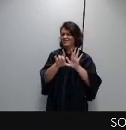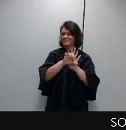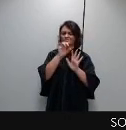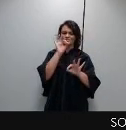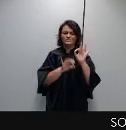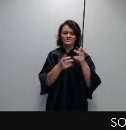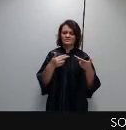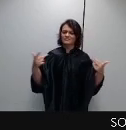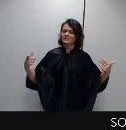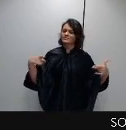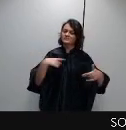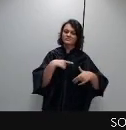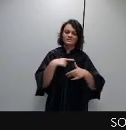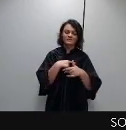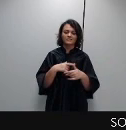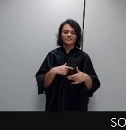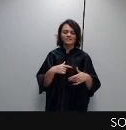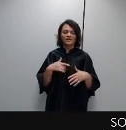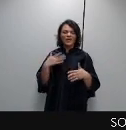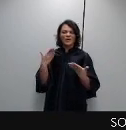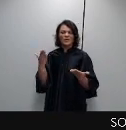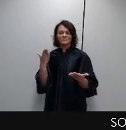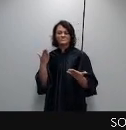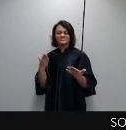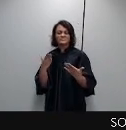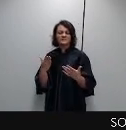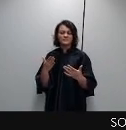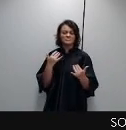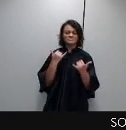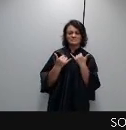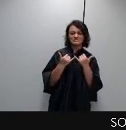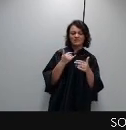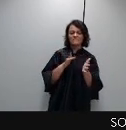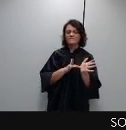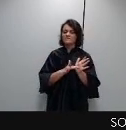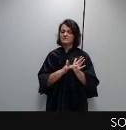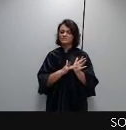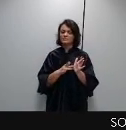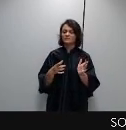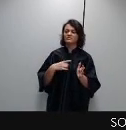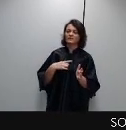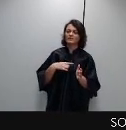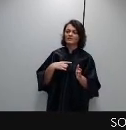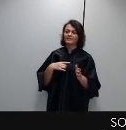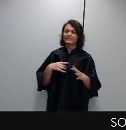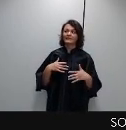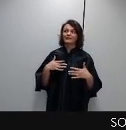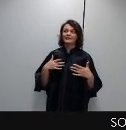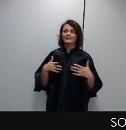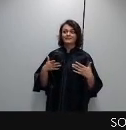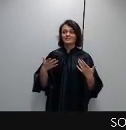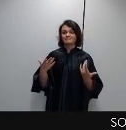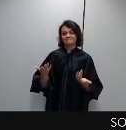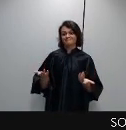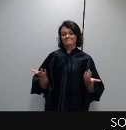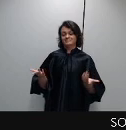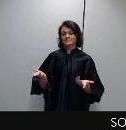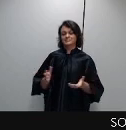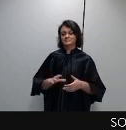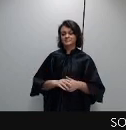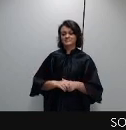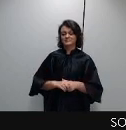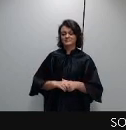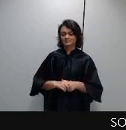simulados e ao qual eu não tenho a licença